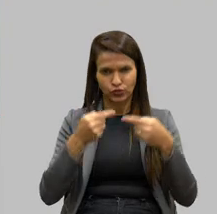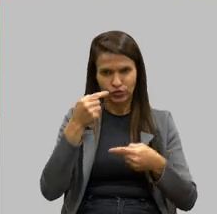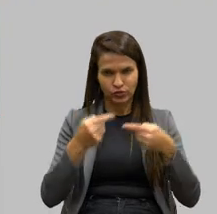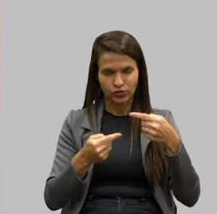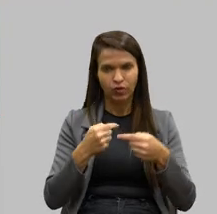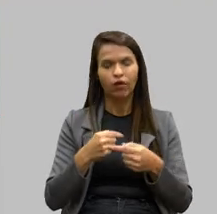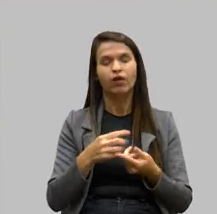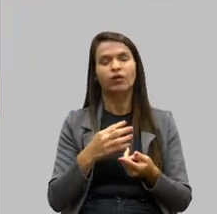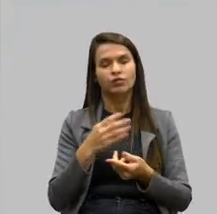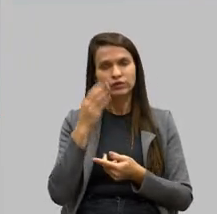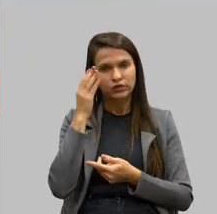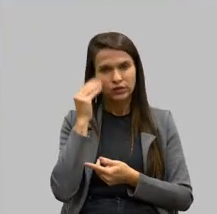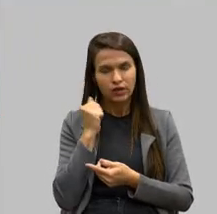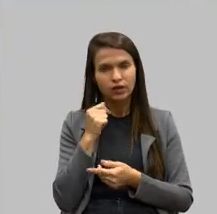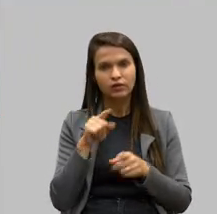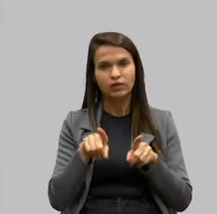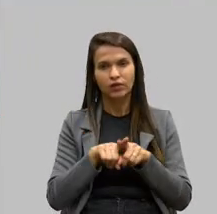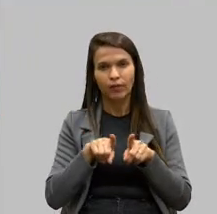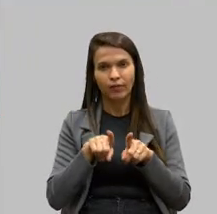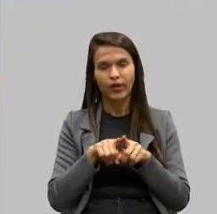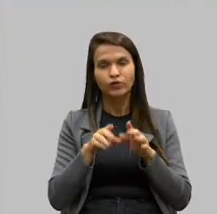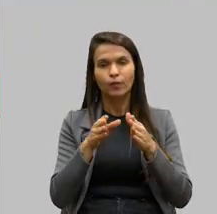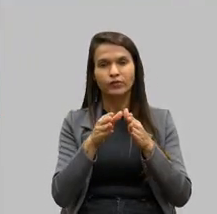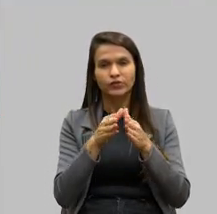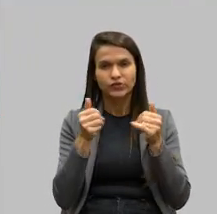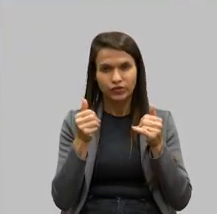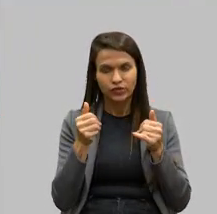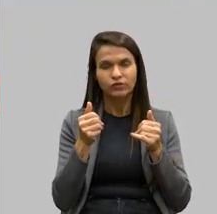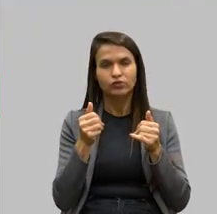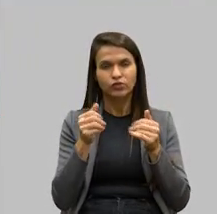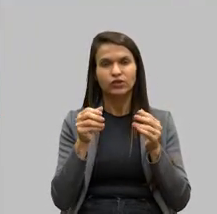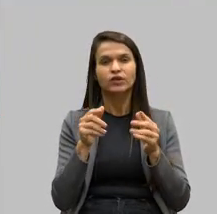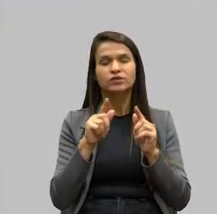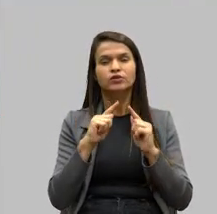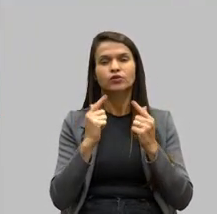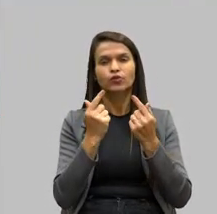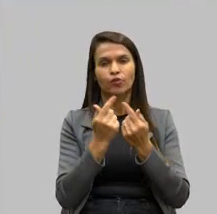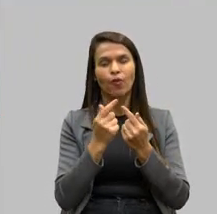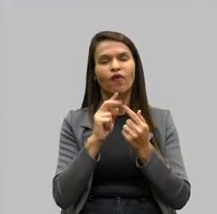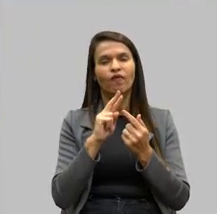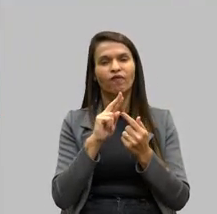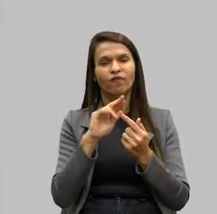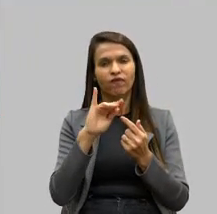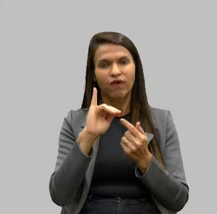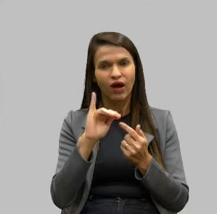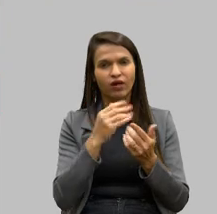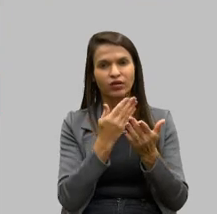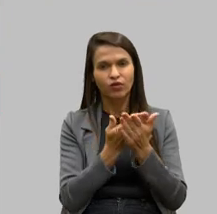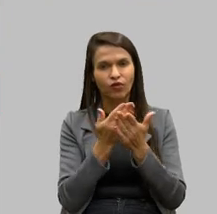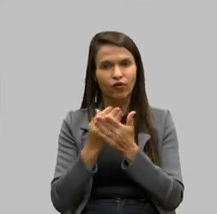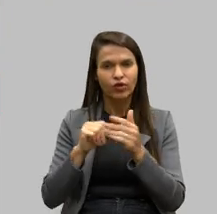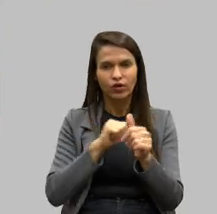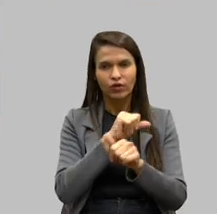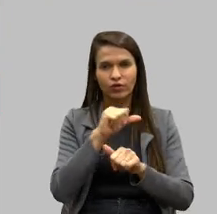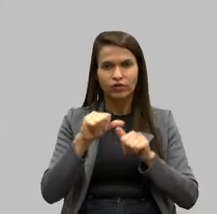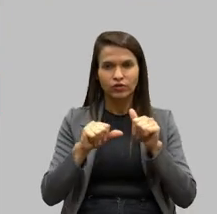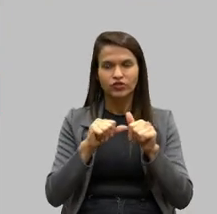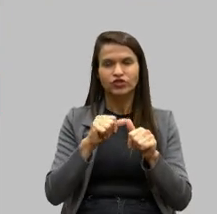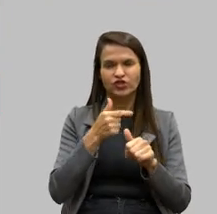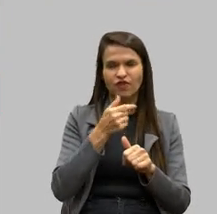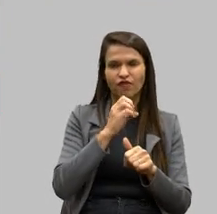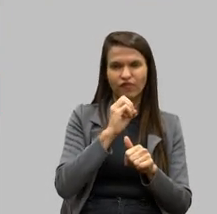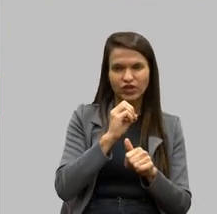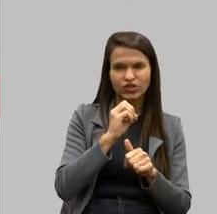conhecimento da solicitação que esse grupo vai estudar, que é a alteração de 20 para 40 horas da